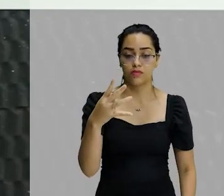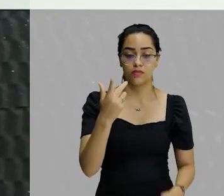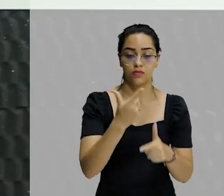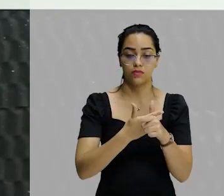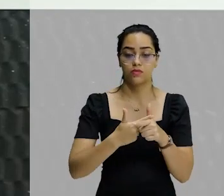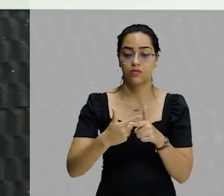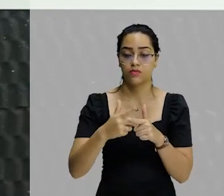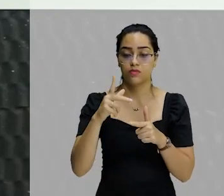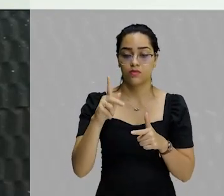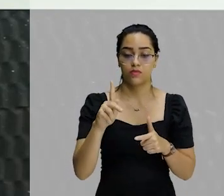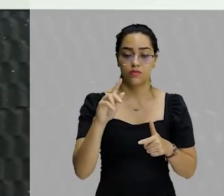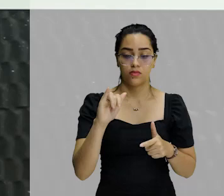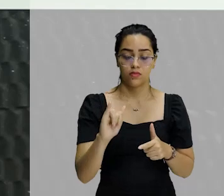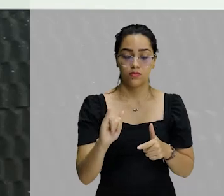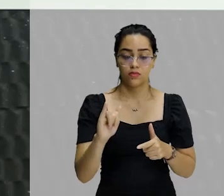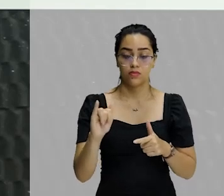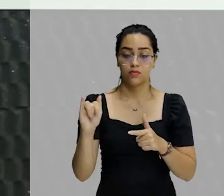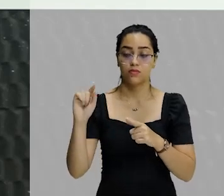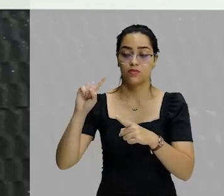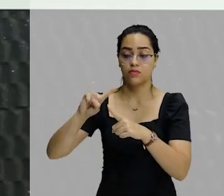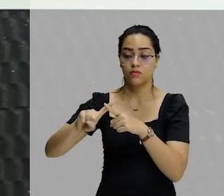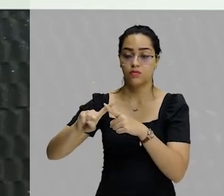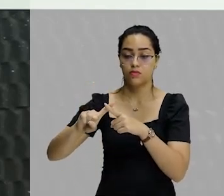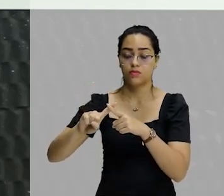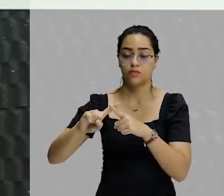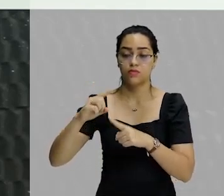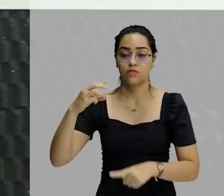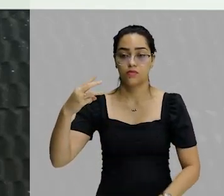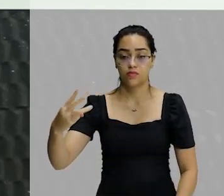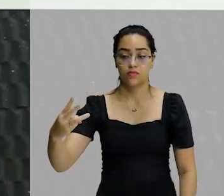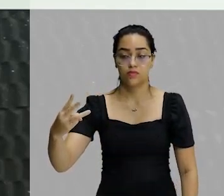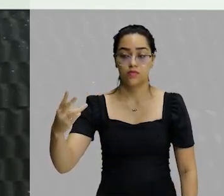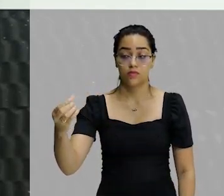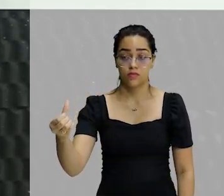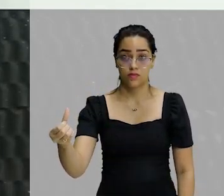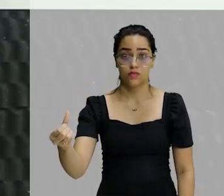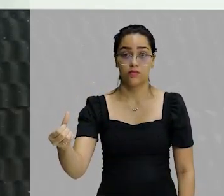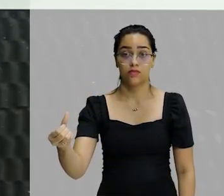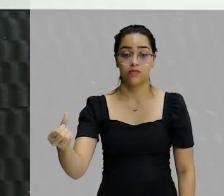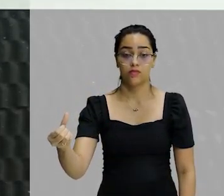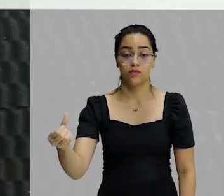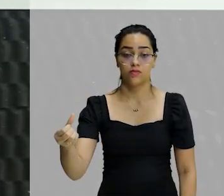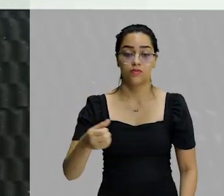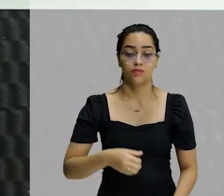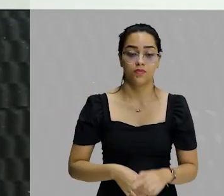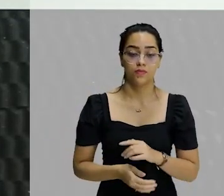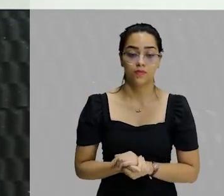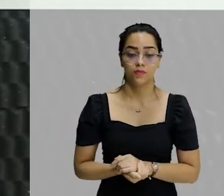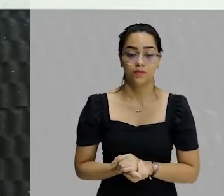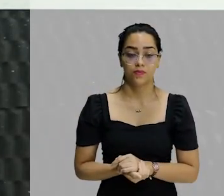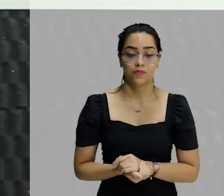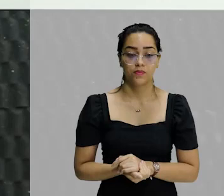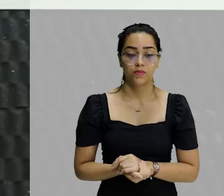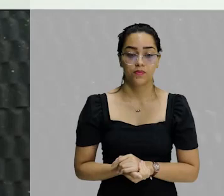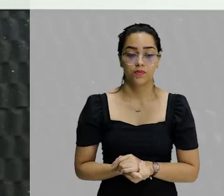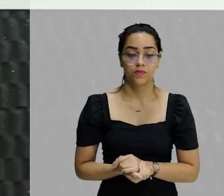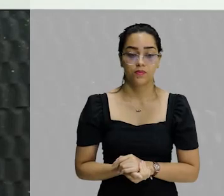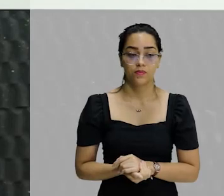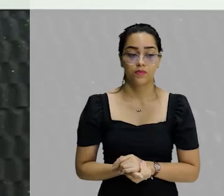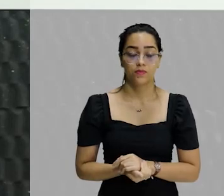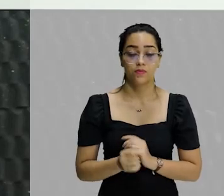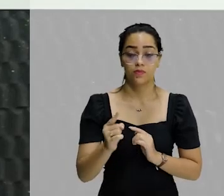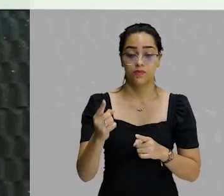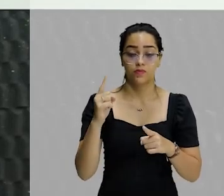multiplicado por π, multiplicado por 36, que é o 6 ao quadrado. Bom, galera, aí basta